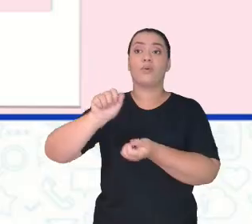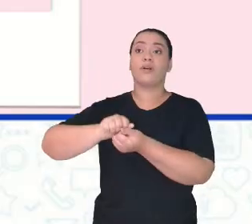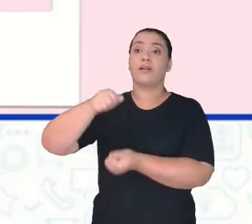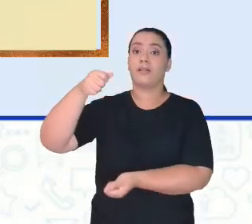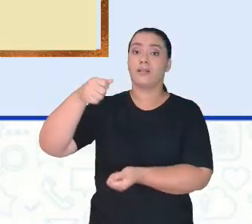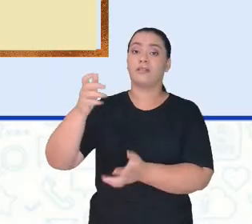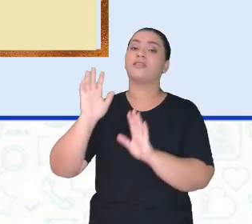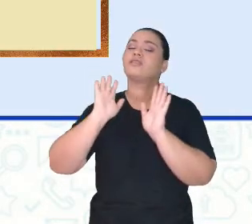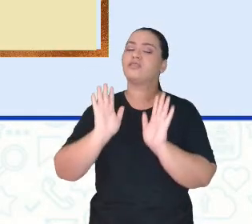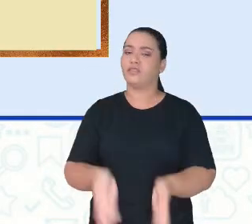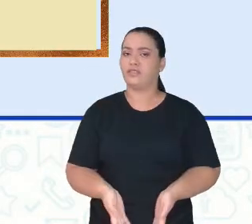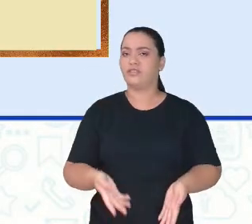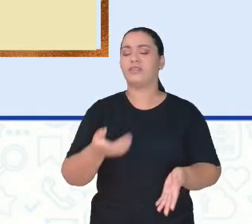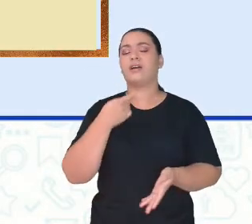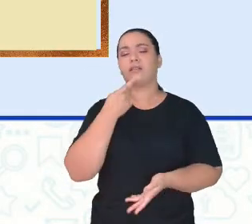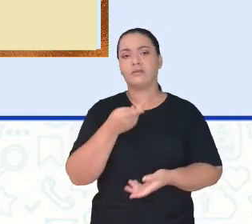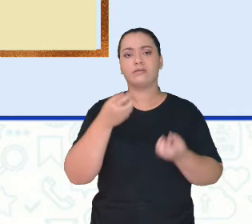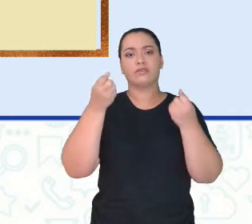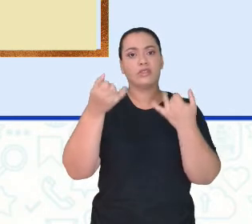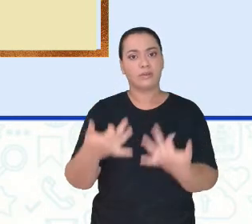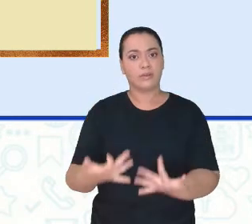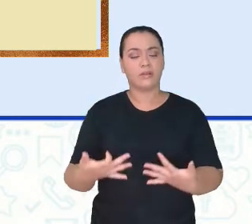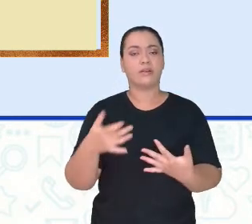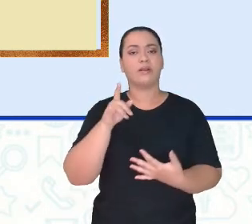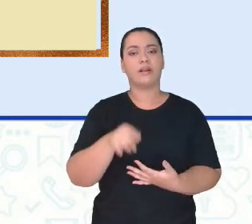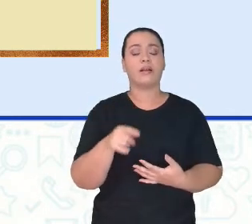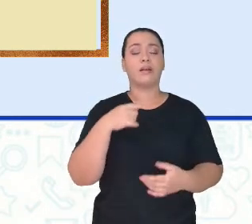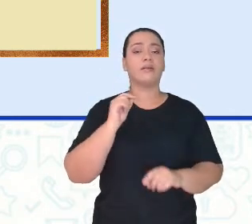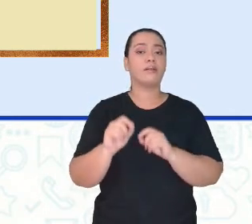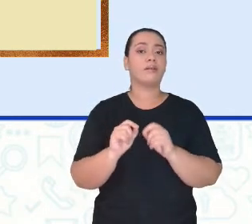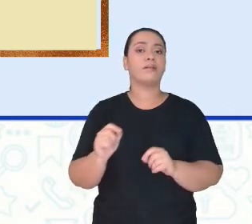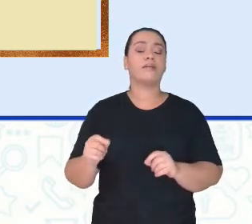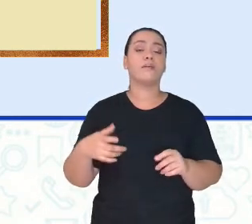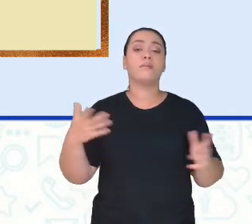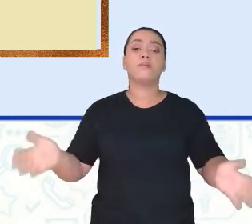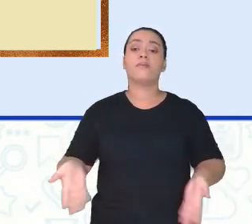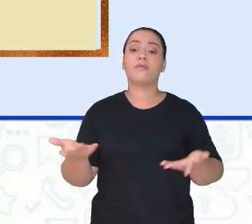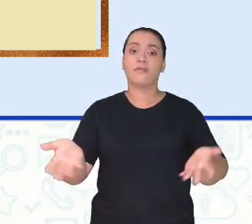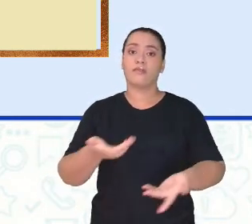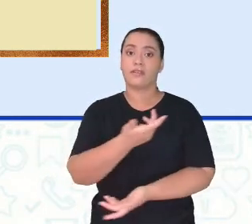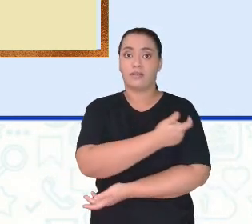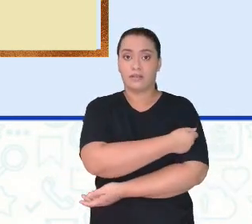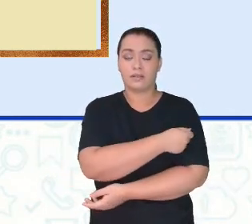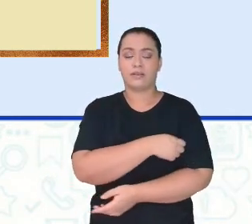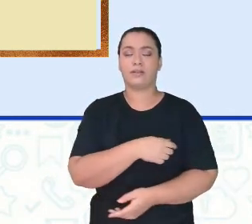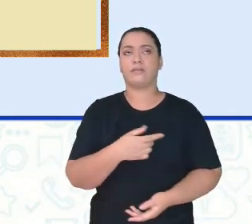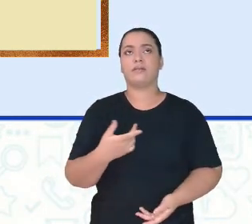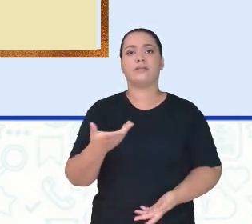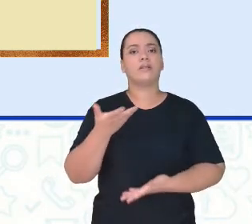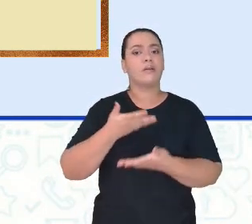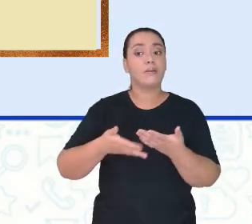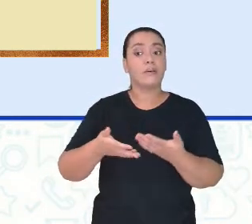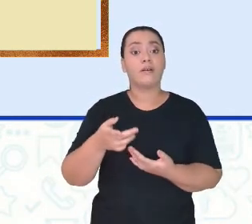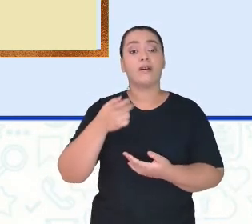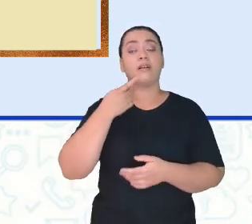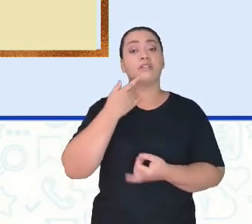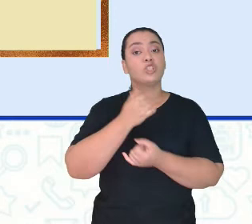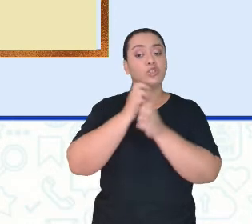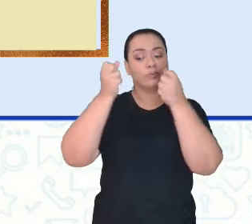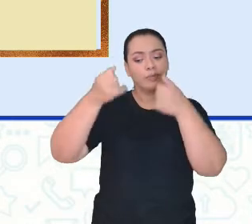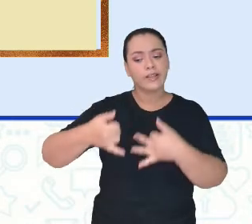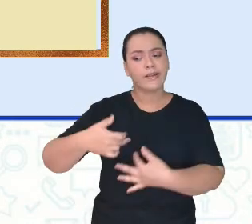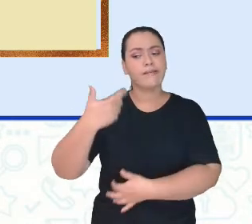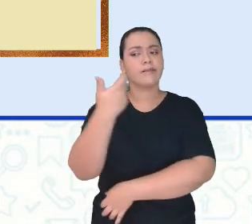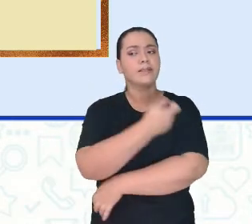a interpretação, né? Essa mensagem é de promover a vacinação, de convencer que vacinar é massa, que